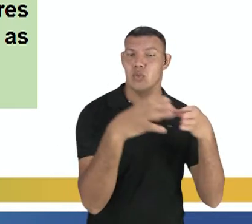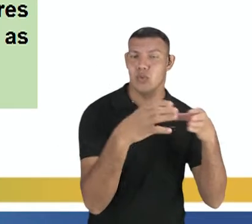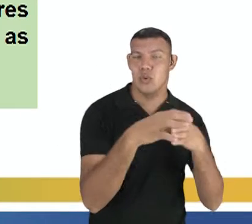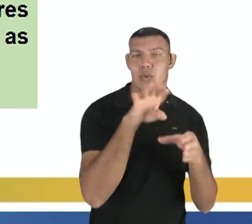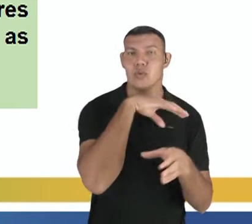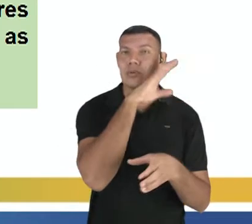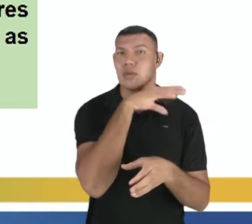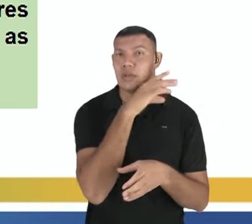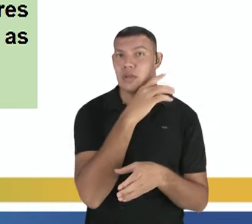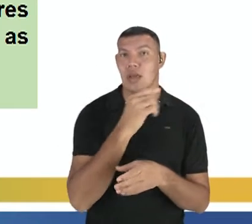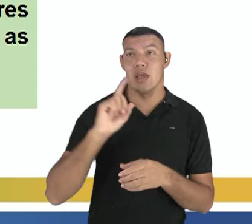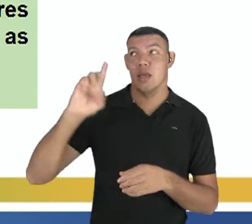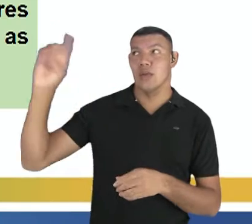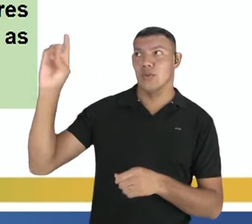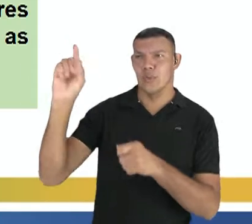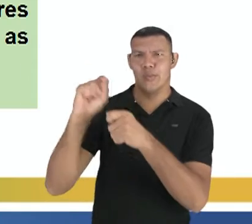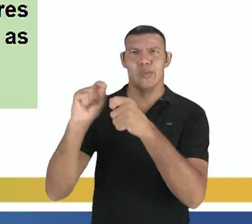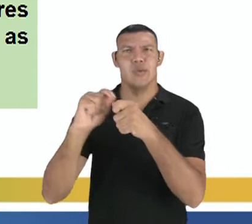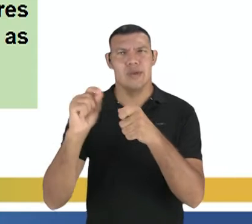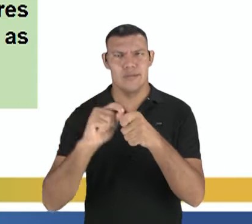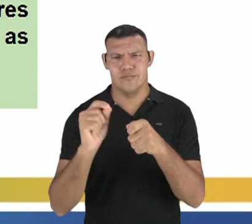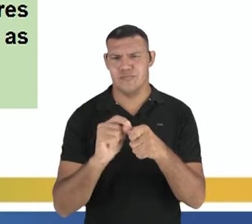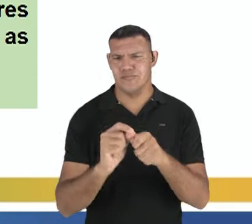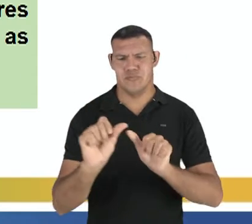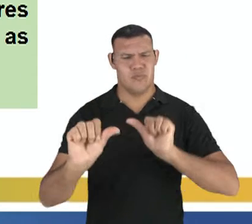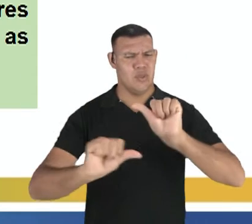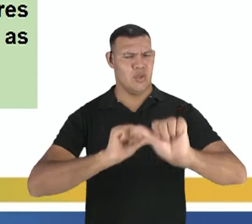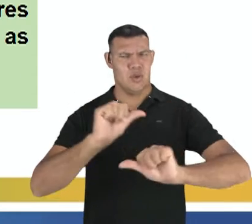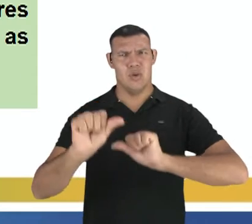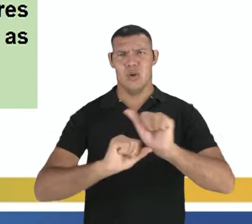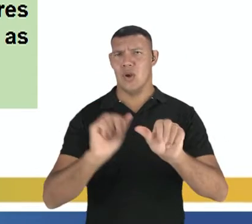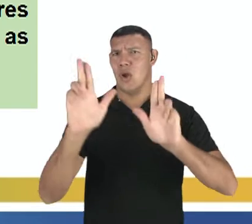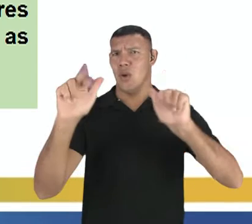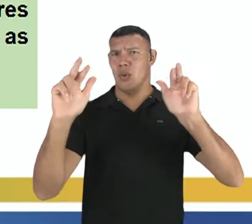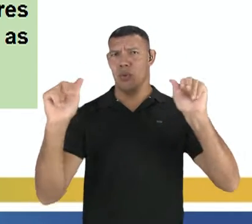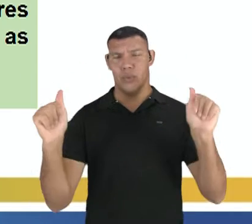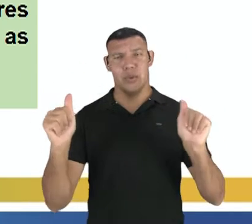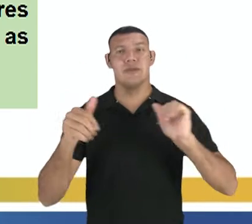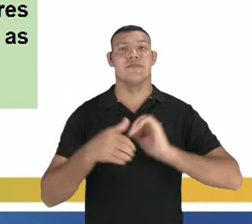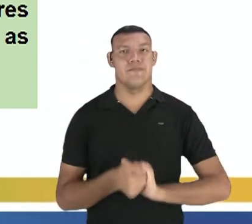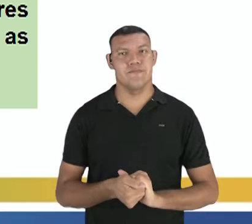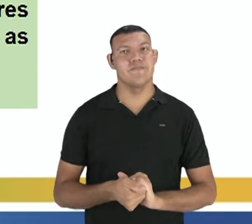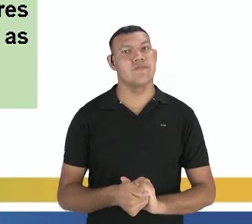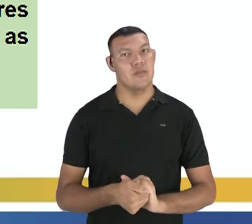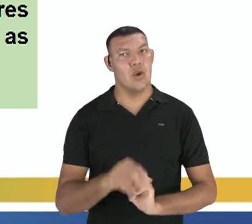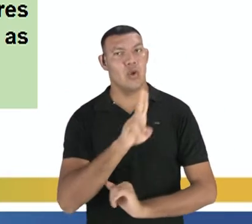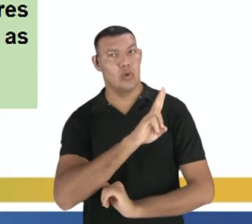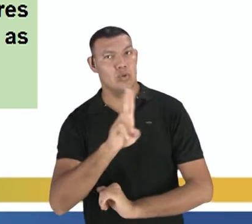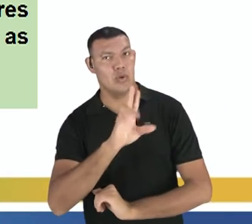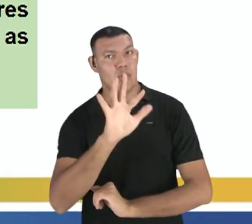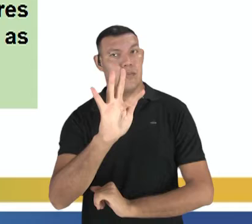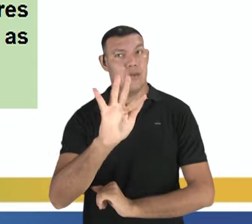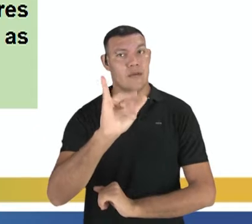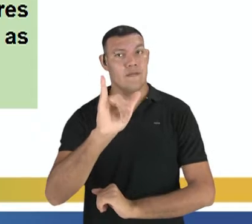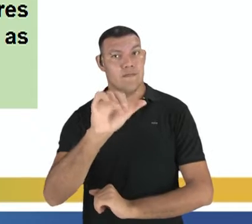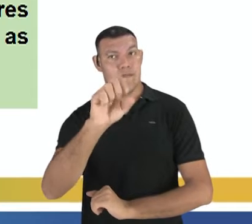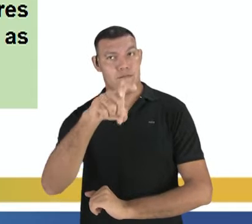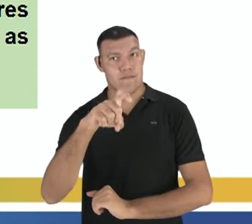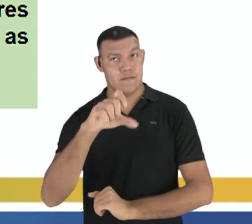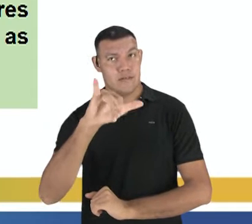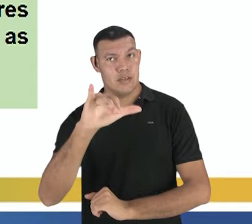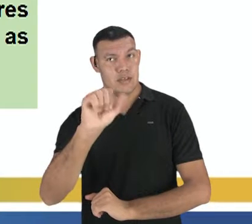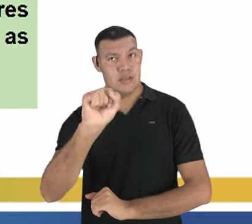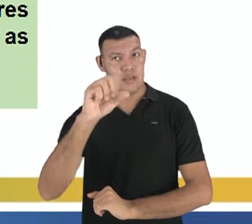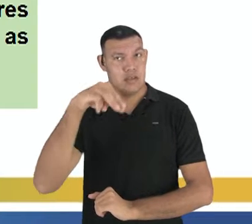por Deus, elas eram imutáveis com o passar dos tempos. Nós chamamos isso de fixismo. Então, a